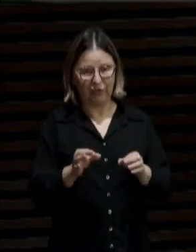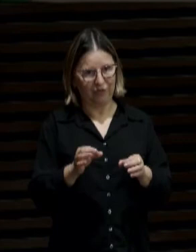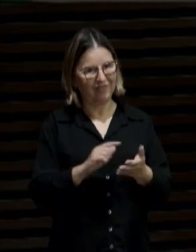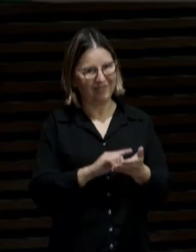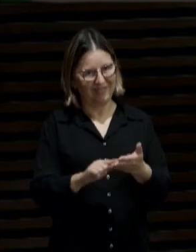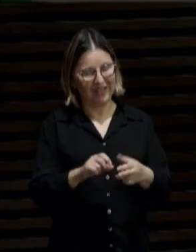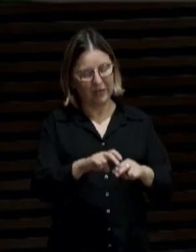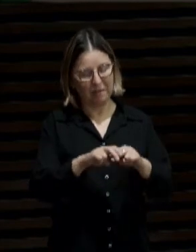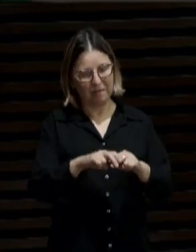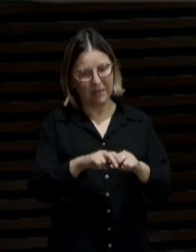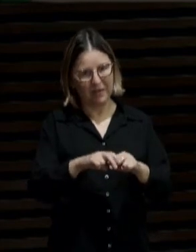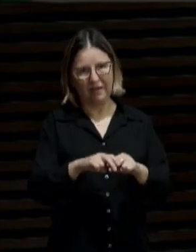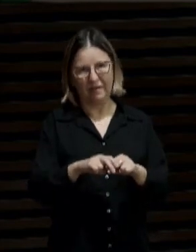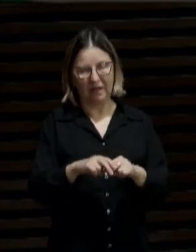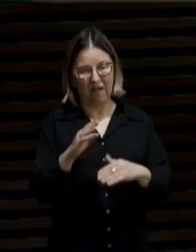Lembra que nenhum judeu